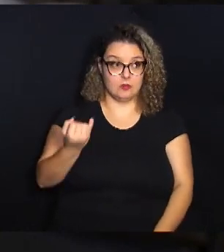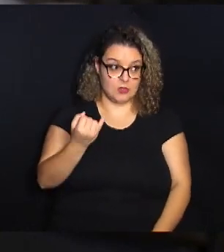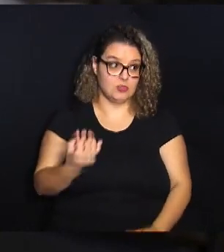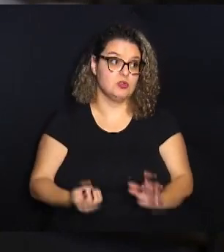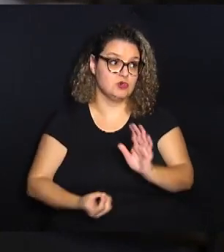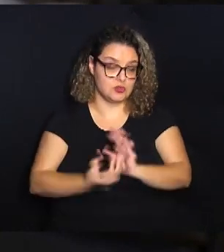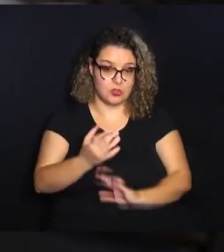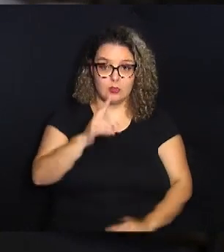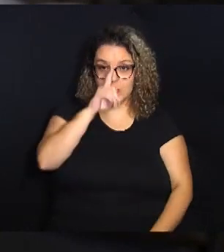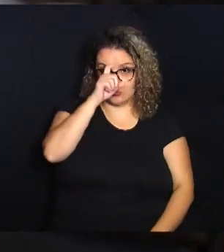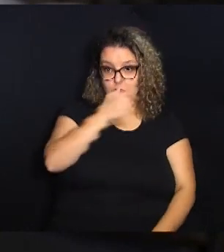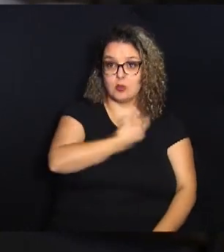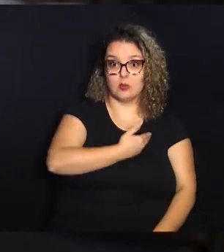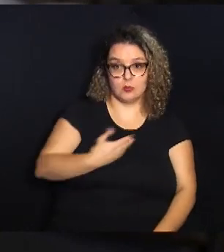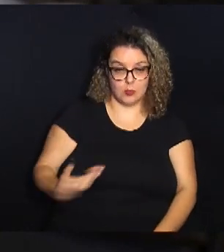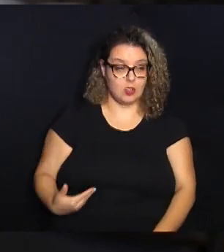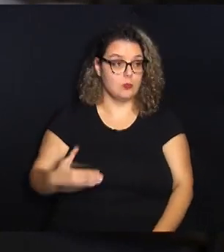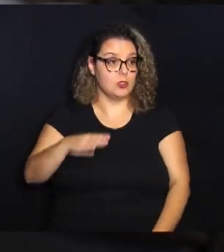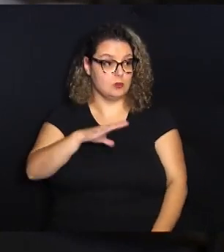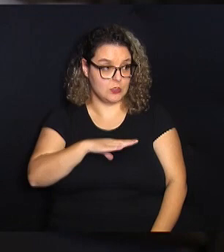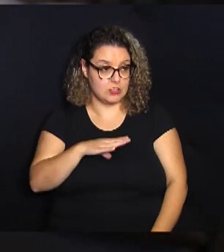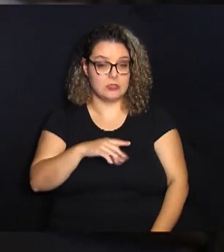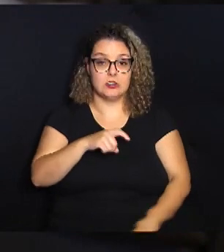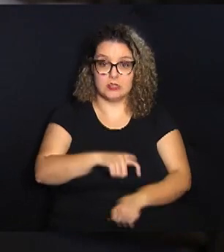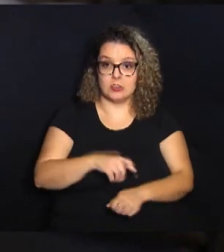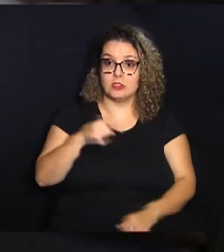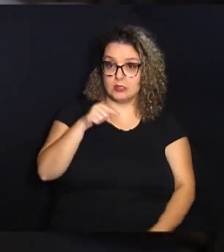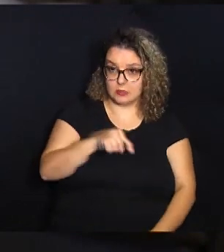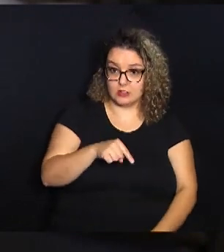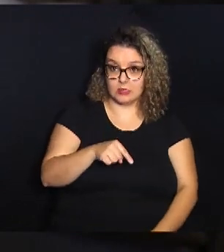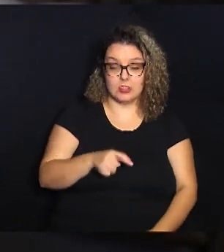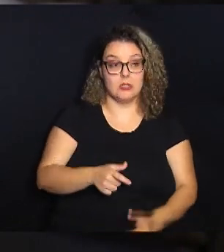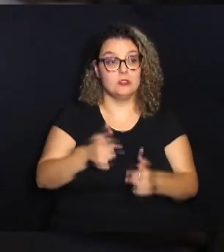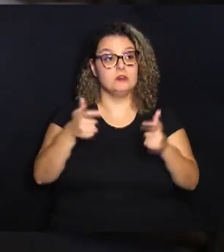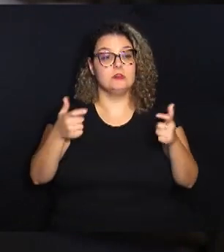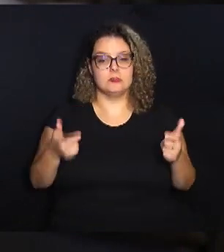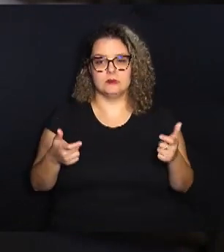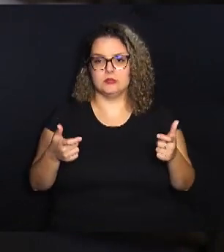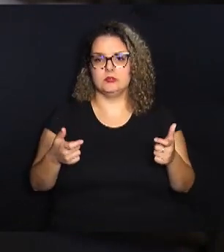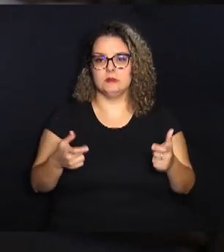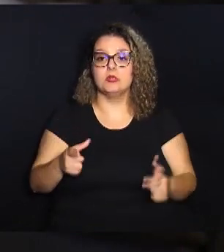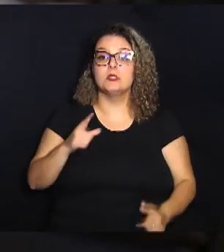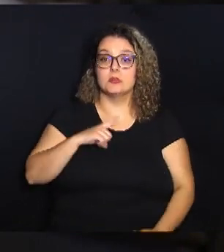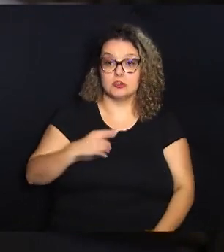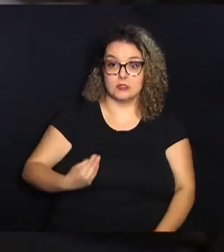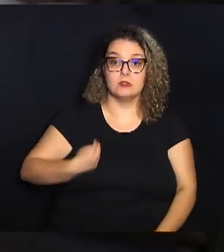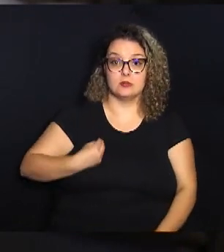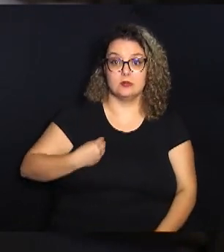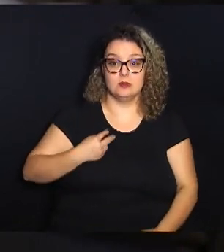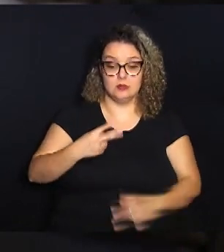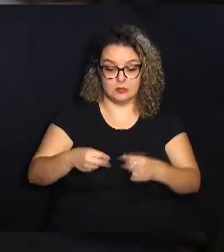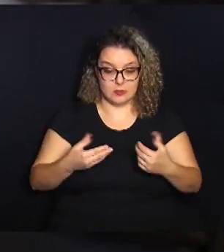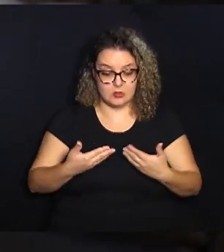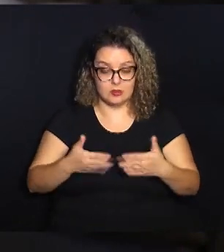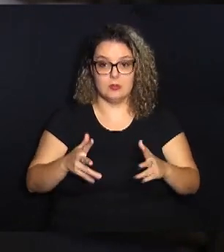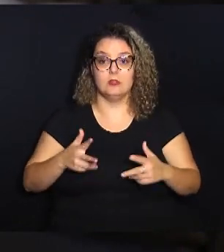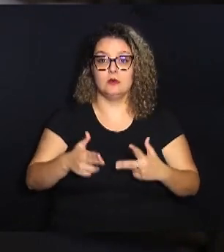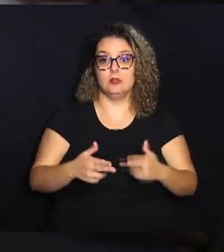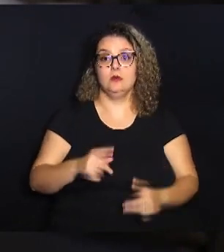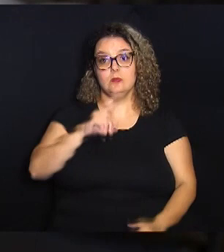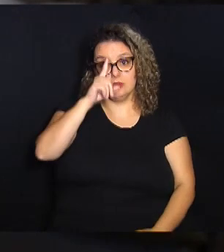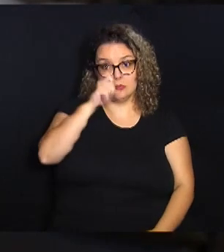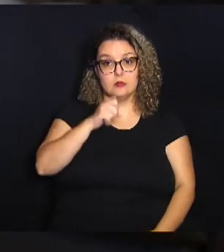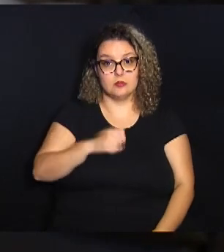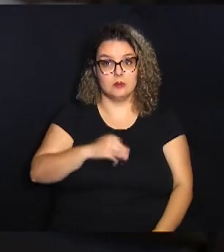um hospital público municipal naquela ocasião era tamanha que esteve presente na inauguração do Hospital Mário Gatti